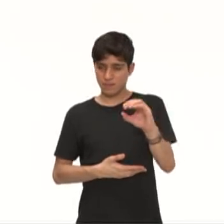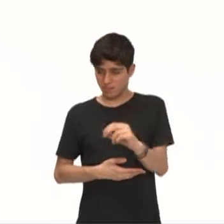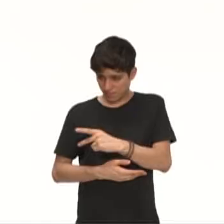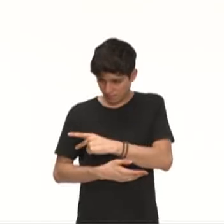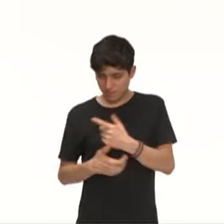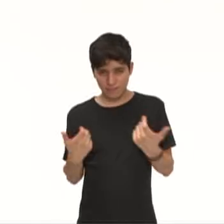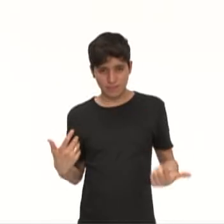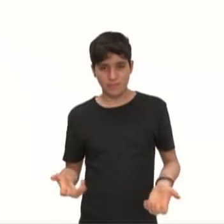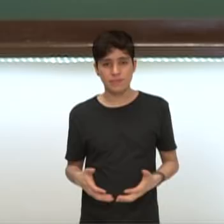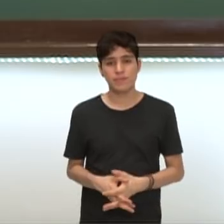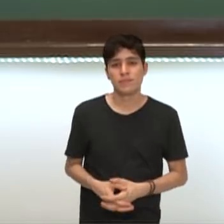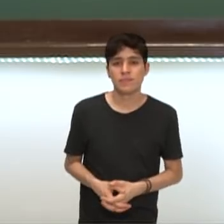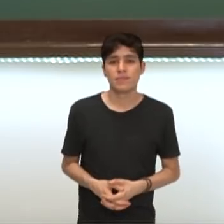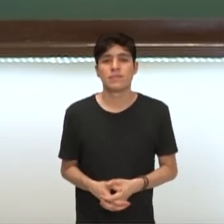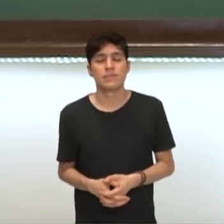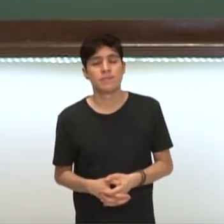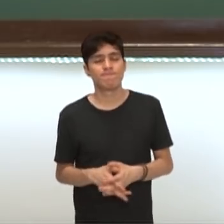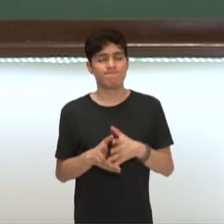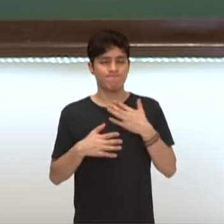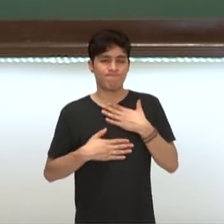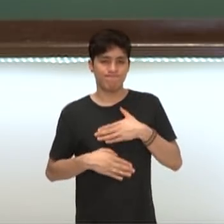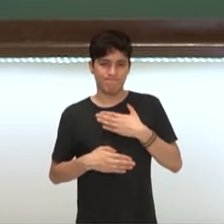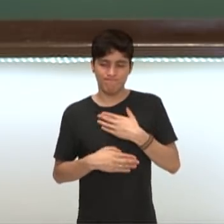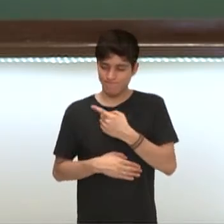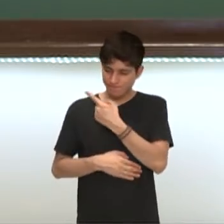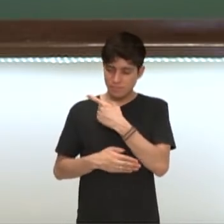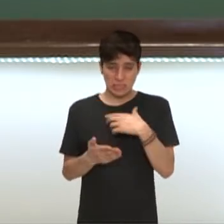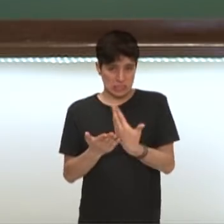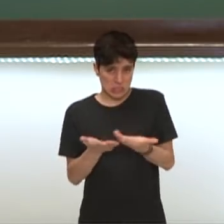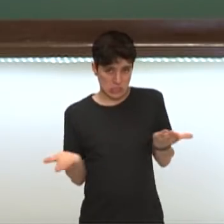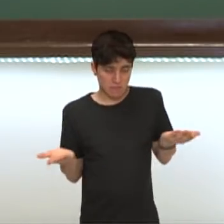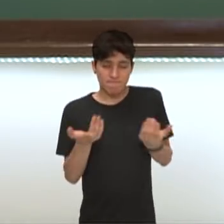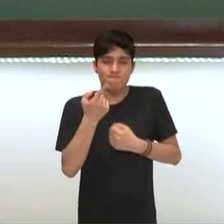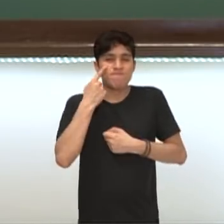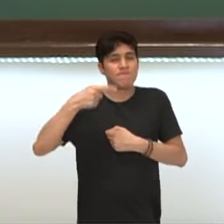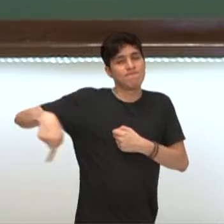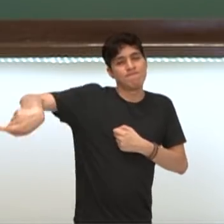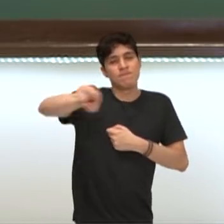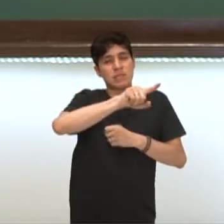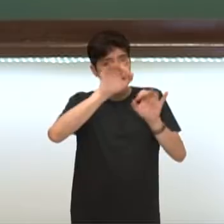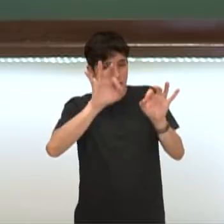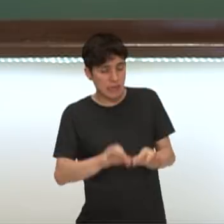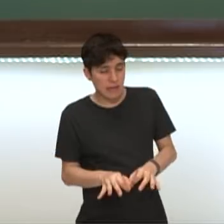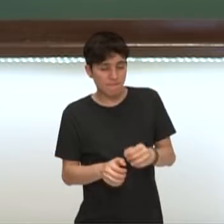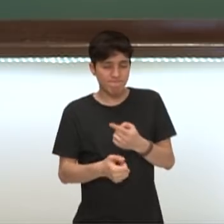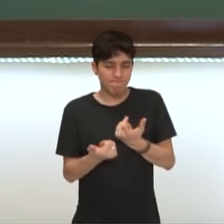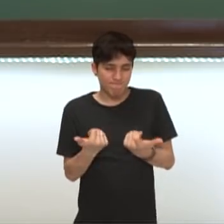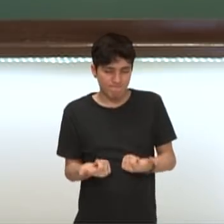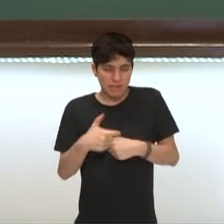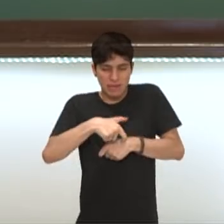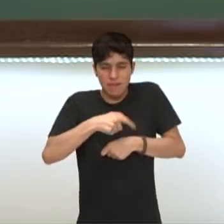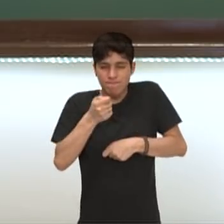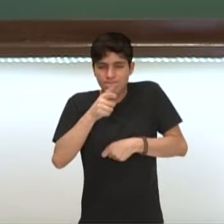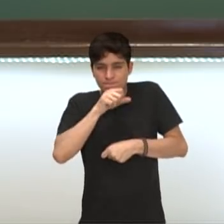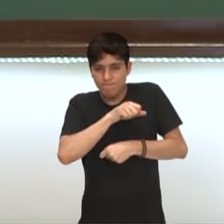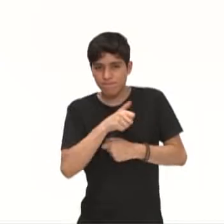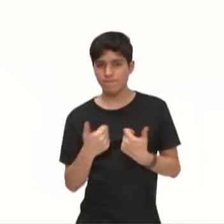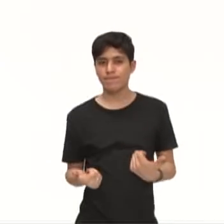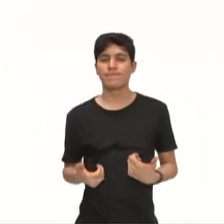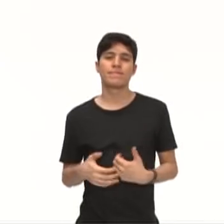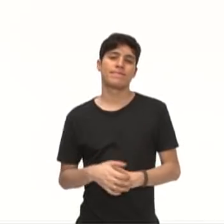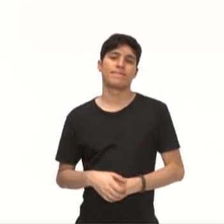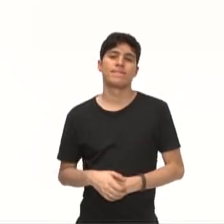carbono, CO2. Gente, tá tranquilinho até agora, né? Então vamos ver se acerta mais essa. Dou aquele tempinho de sempre para vocês.